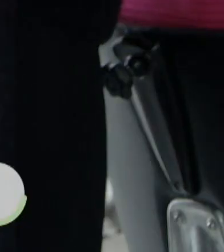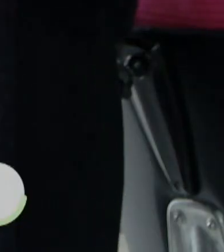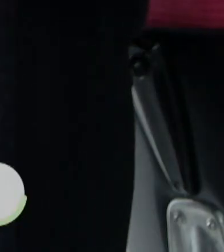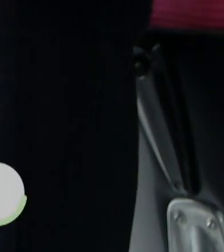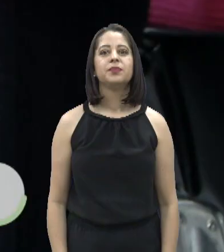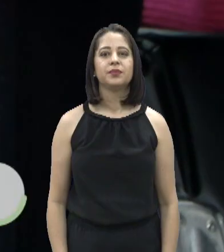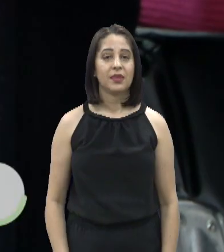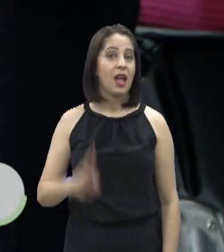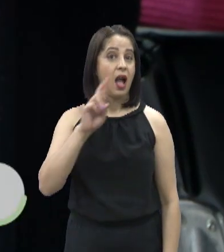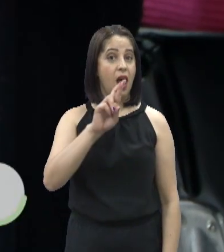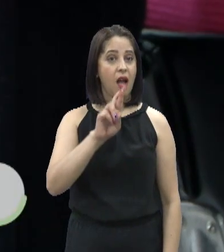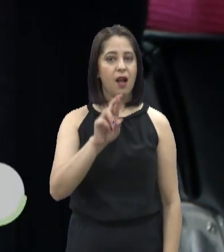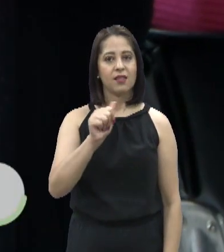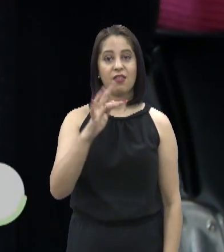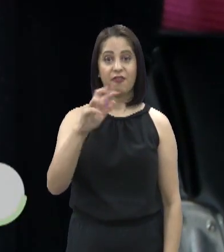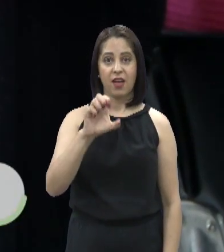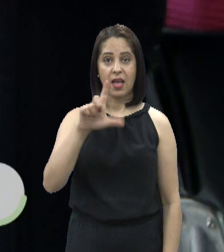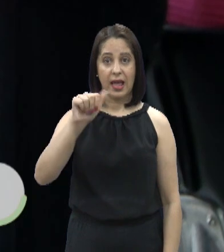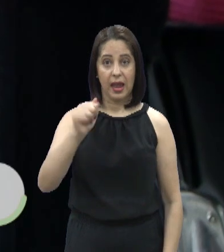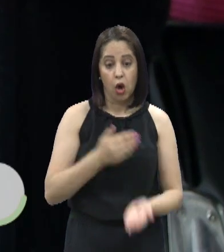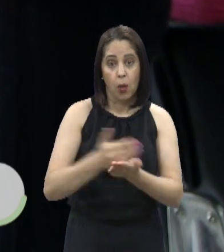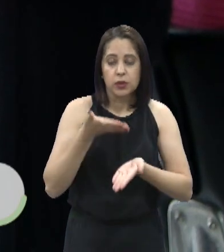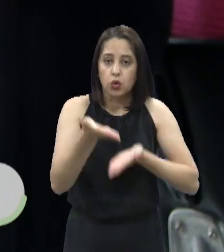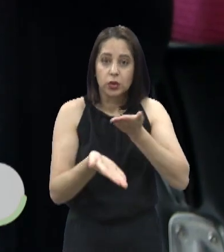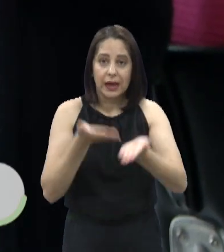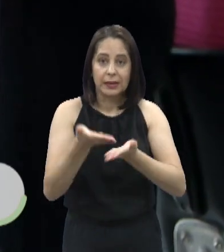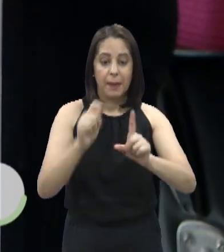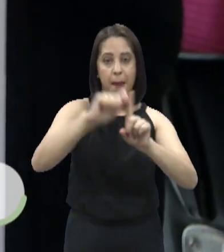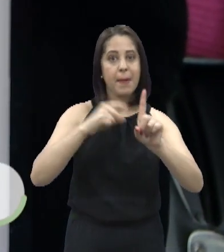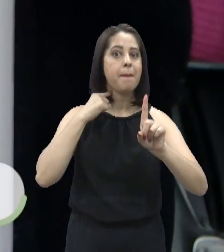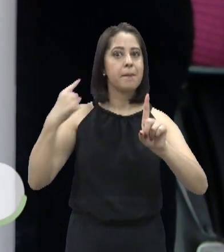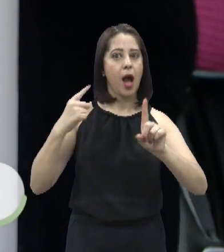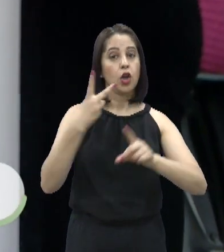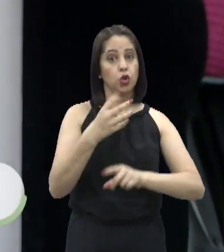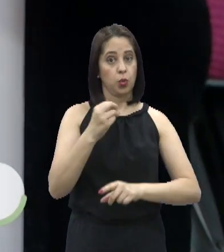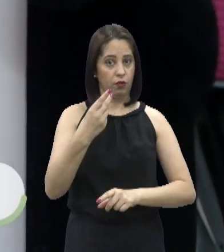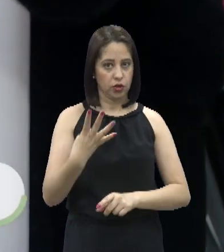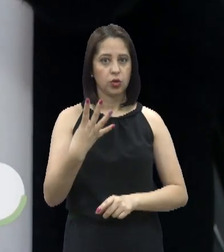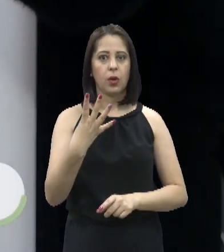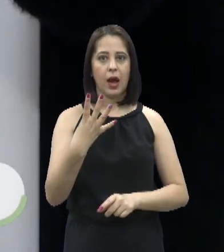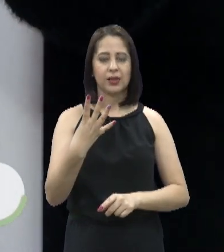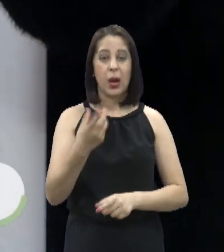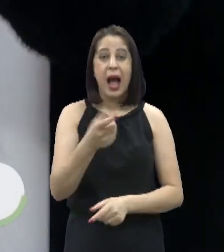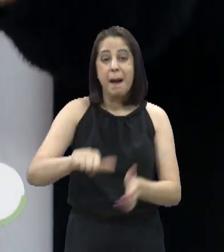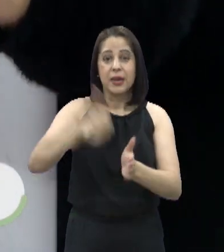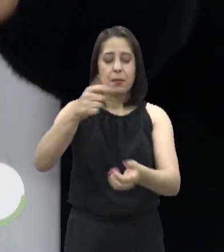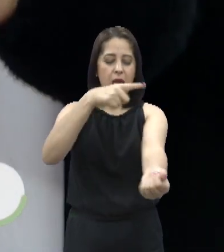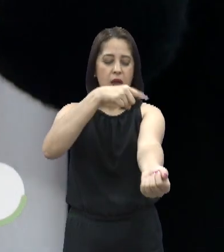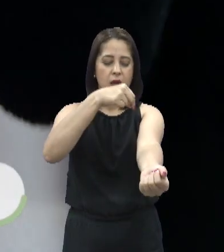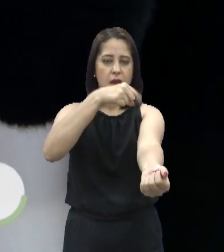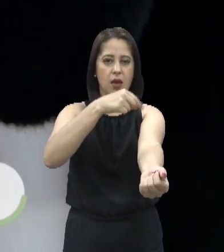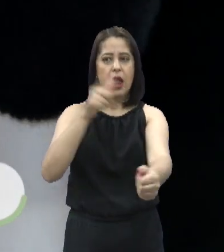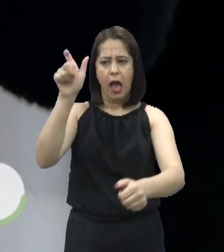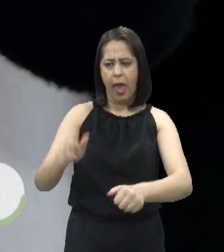A Rafaela começou o tratamento de câncer de mama em maio desse ano. Desde a primeira quimioterapia, ela busca